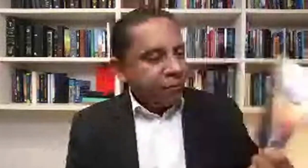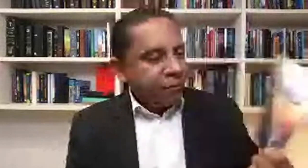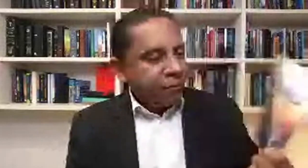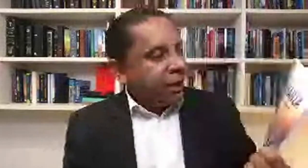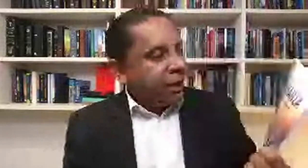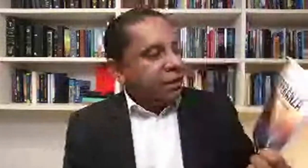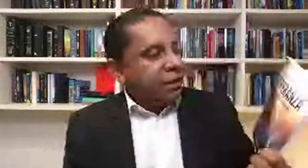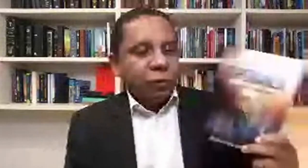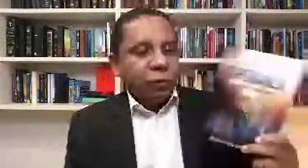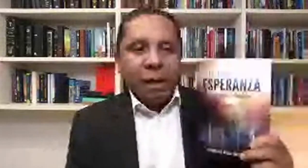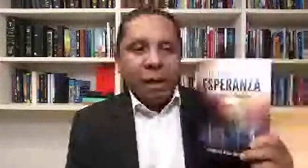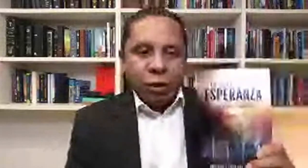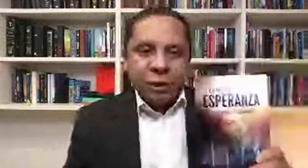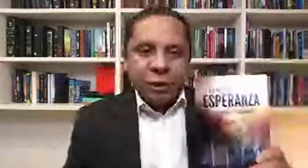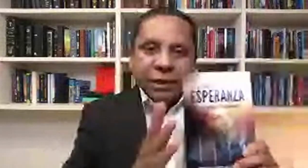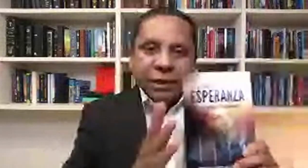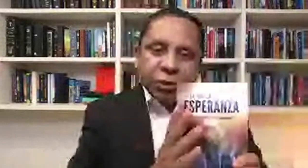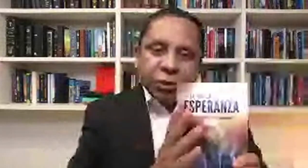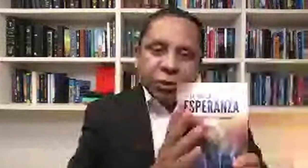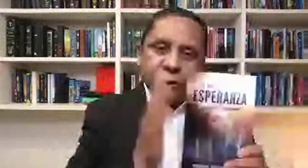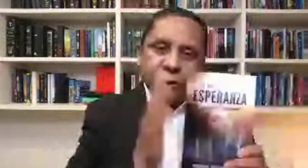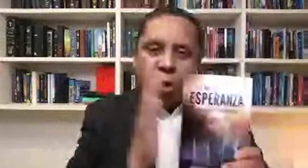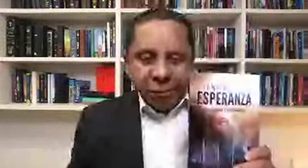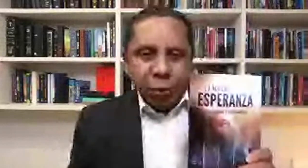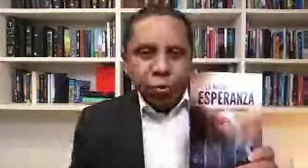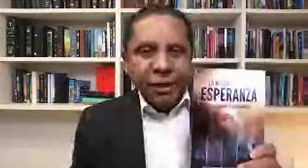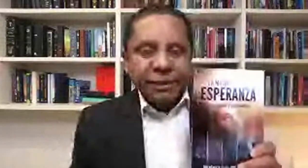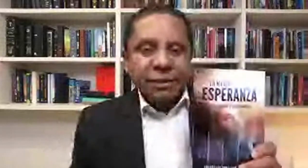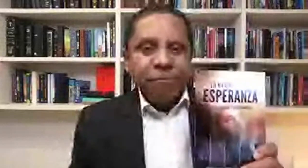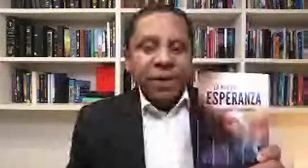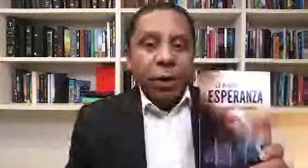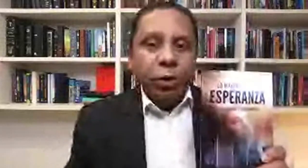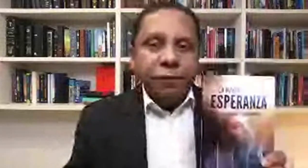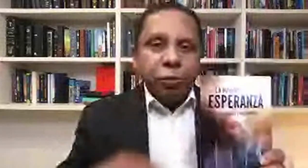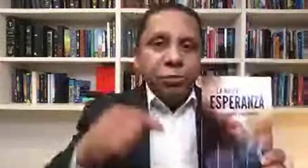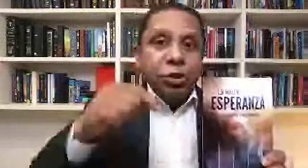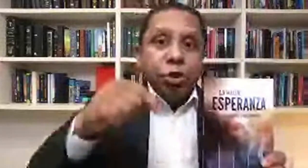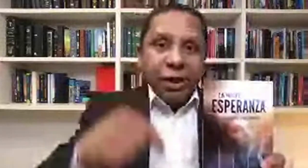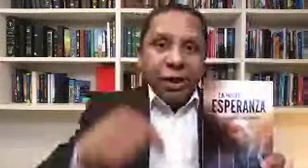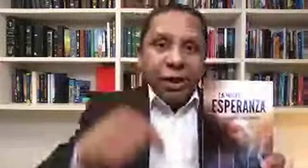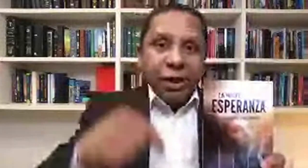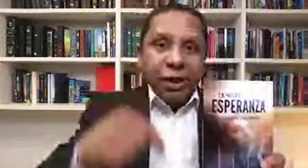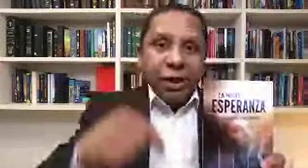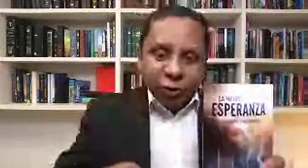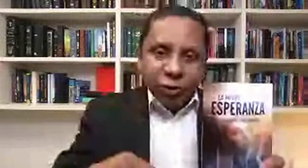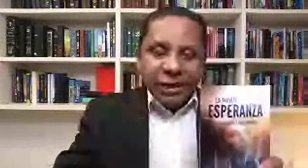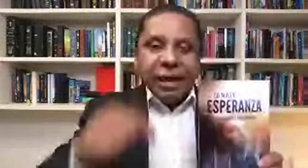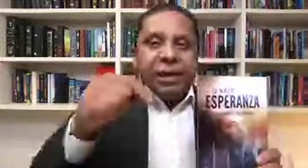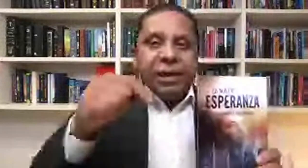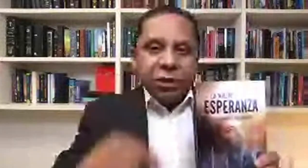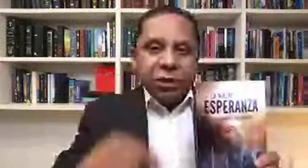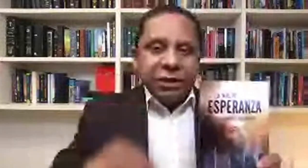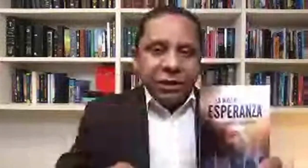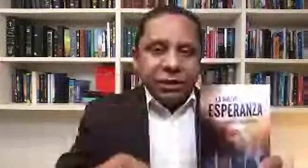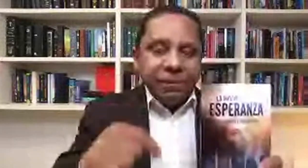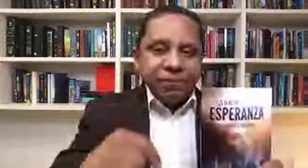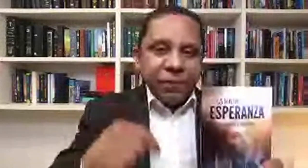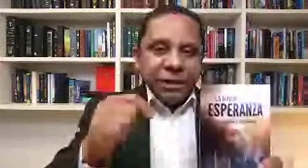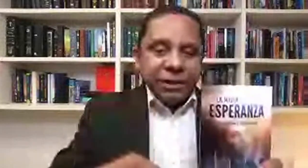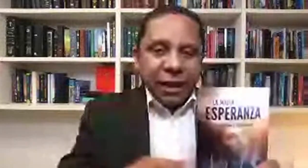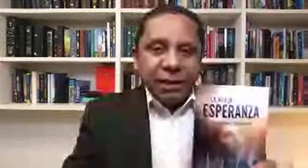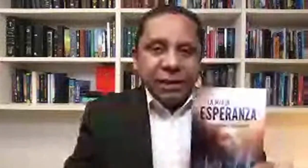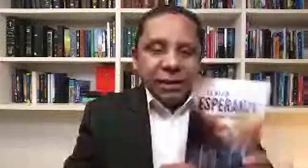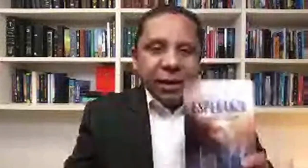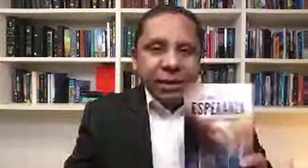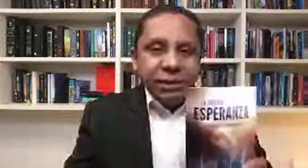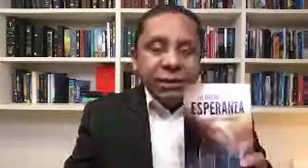livro. Esse livro, A Maior Esperança, nós temos em espanhol e em português, é o livro missionário que a Igreja Adventista